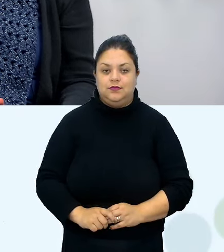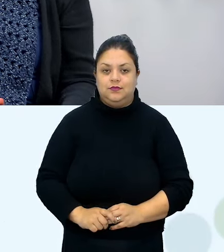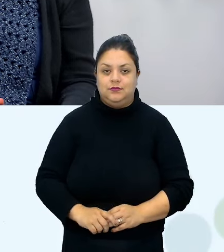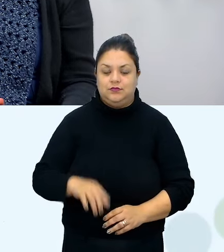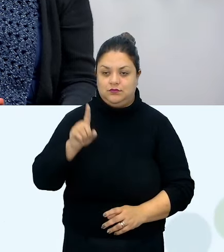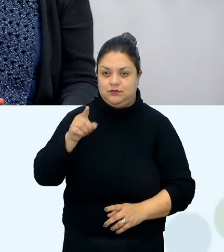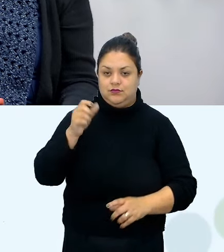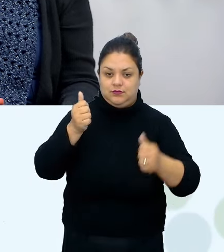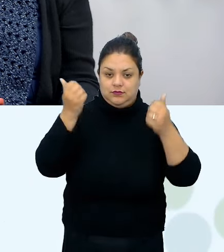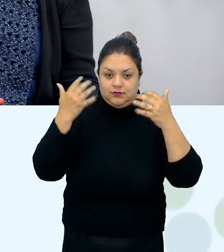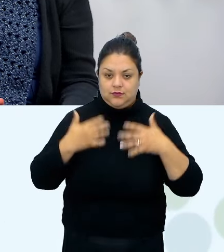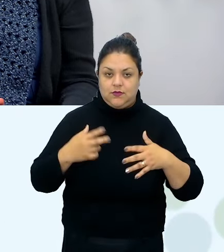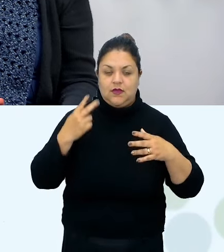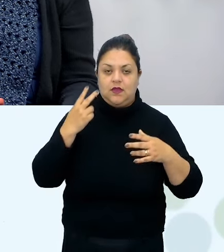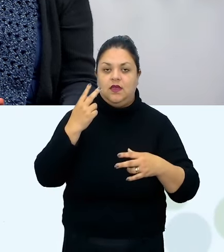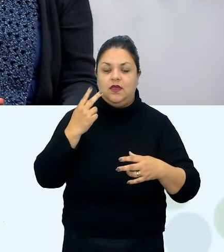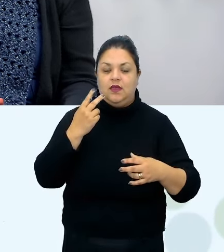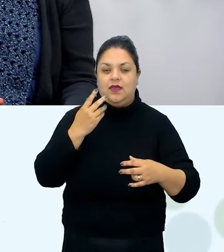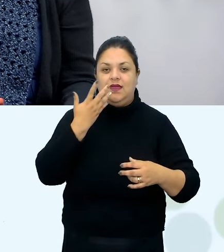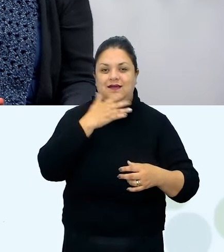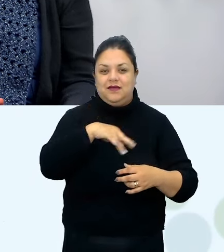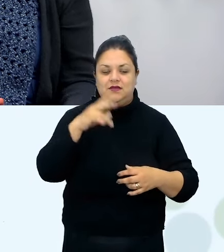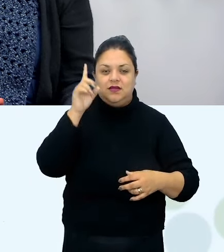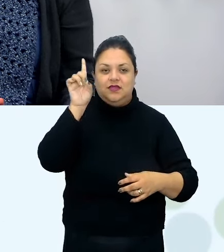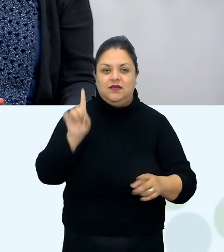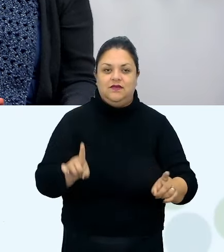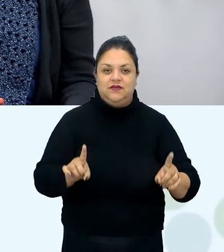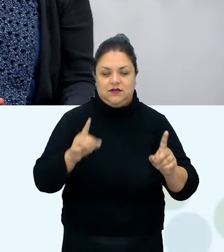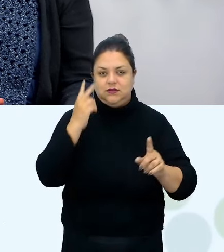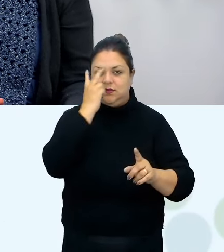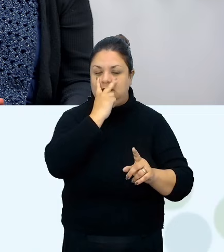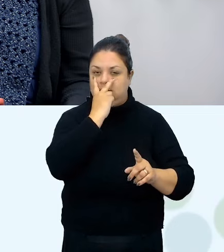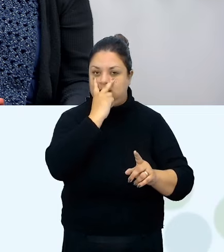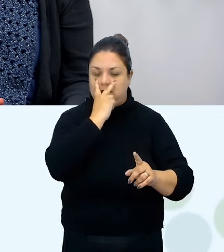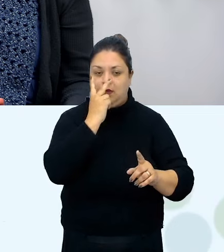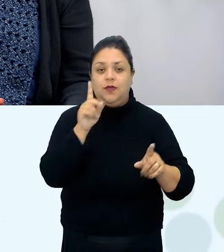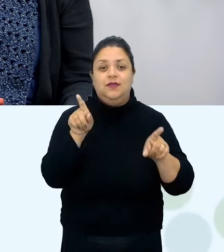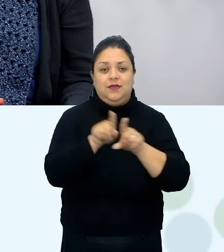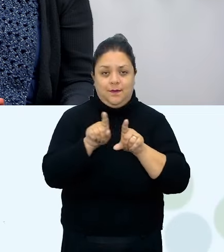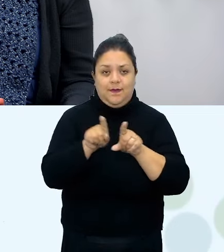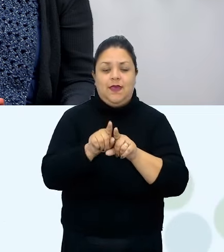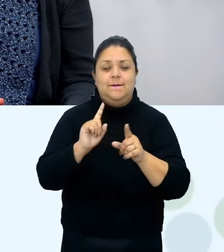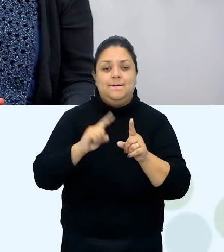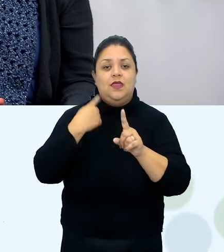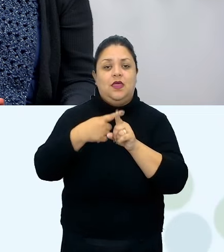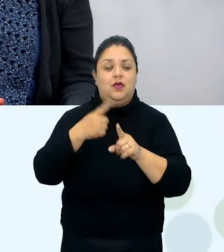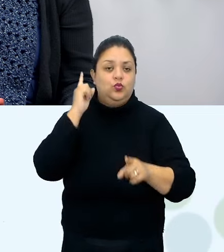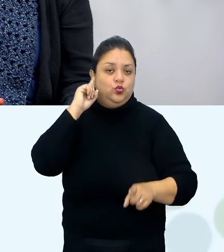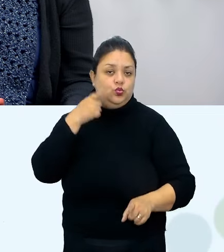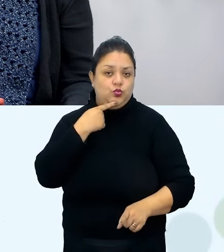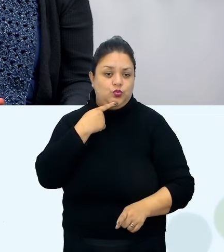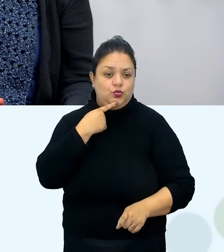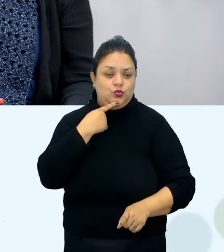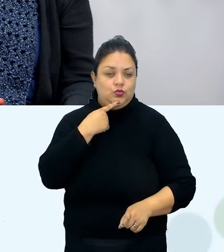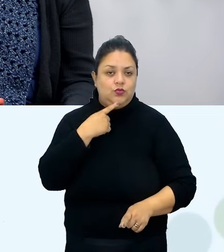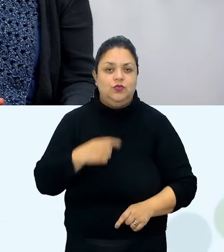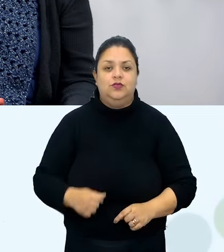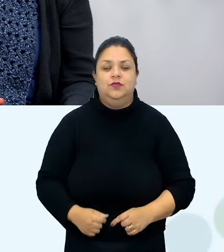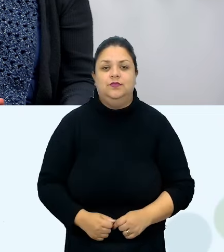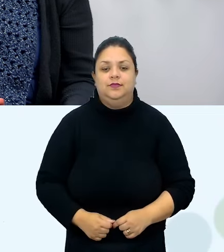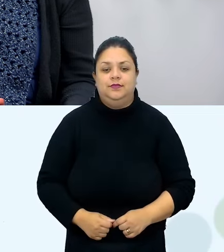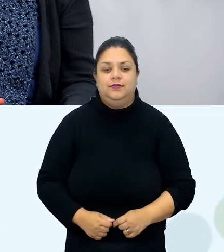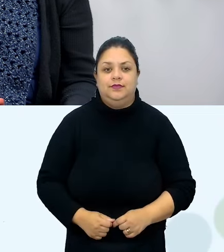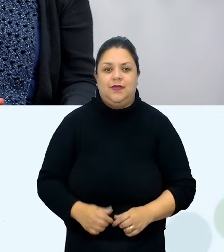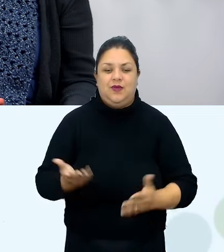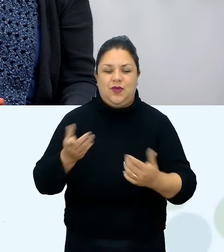questão da deficiência visual e aí dos múltiplos com a surdez. Um pouco assim para você, a gente está meio com